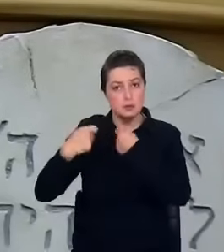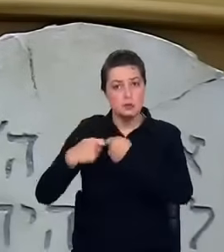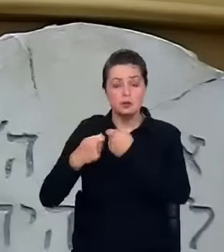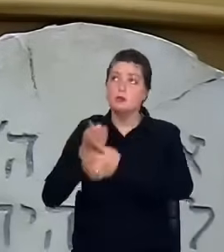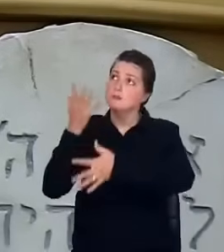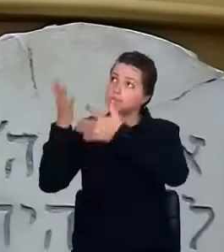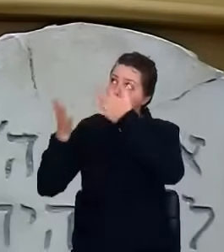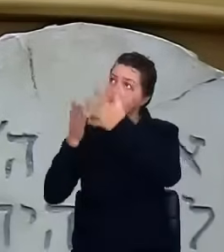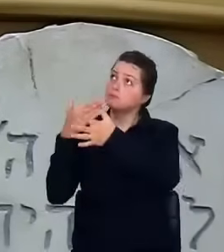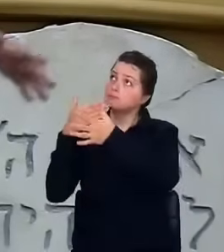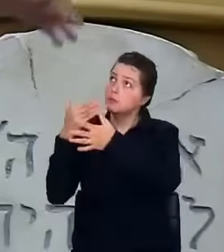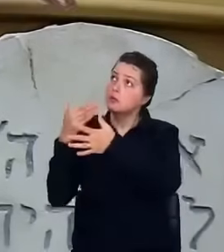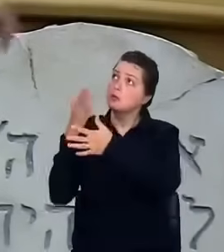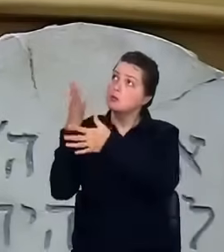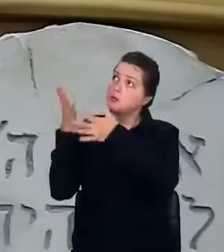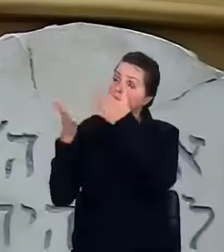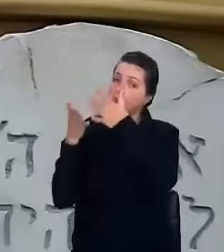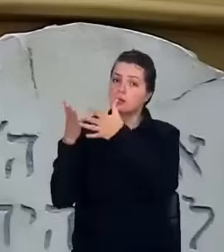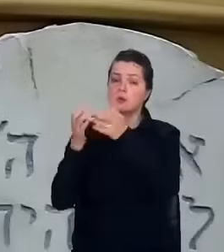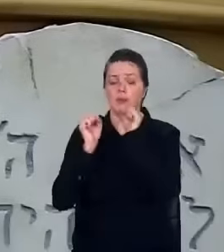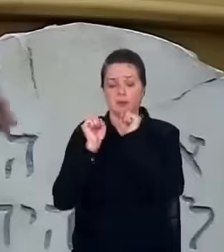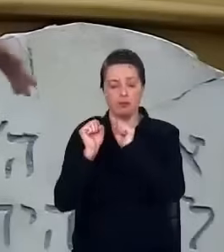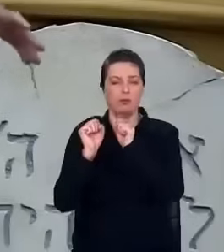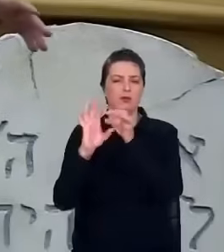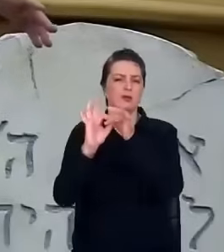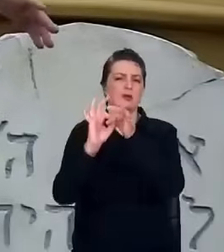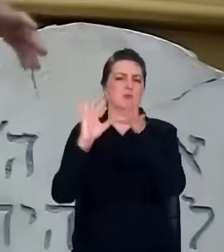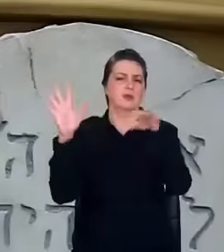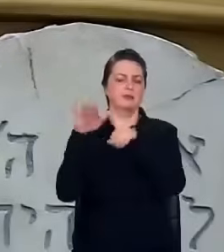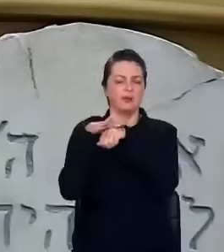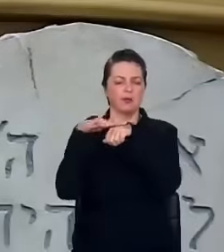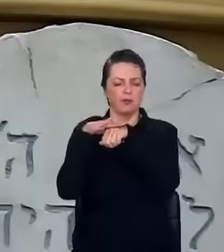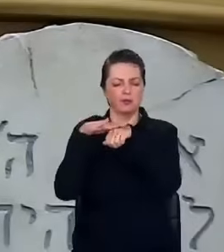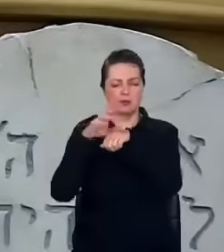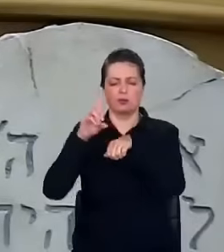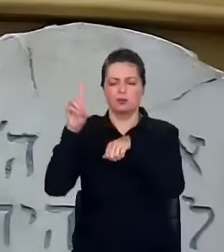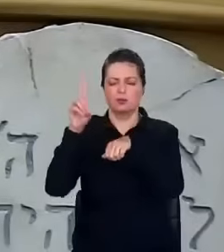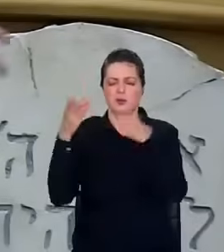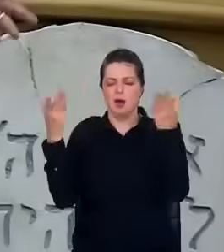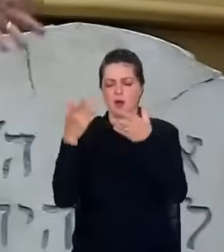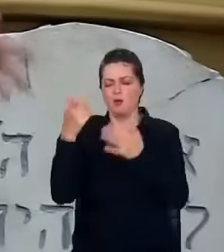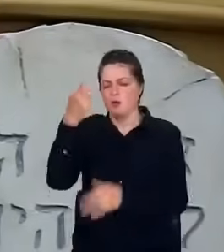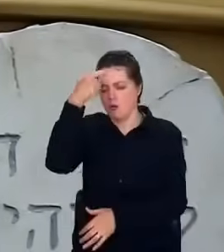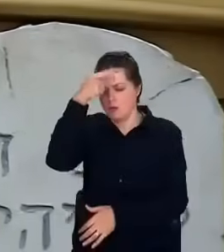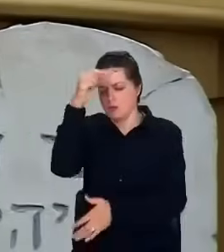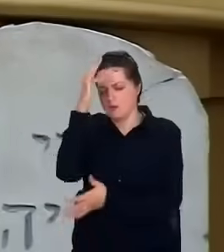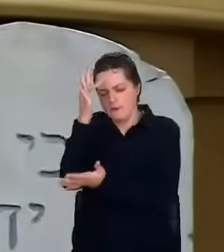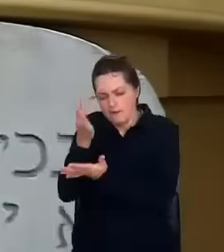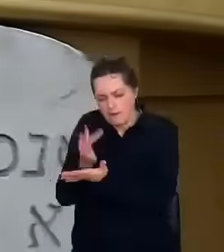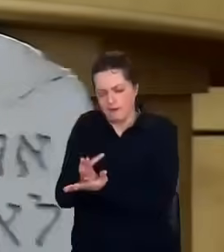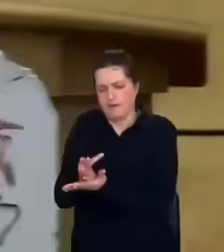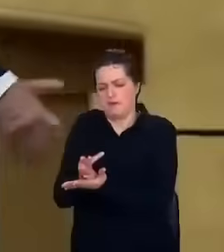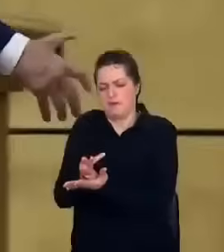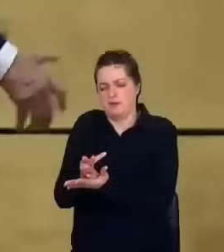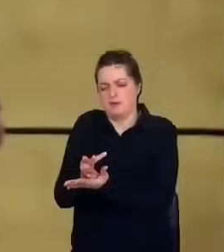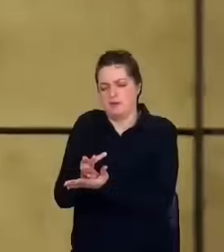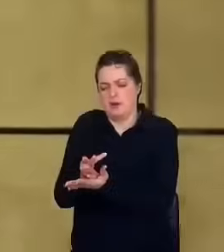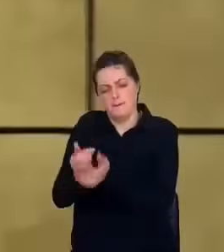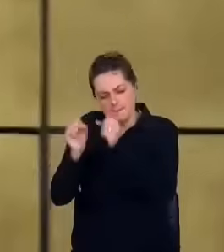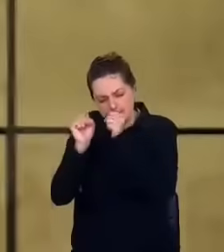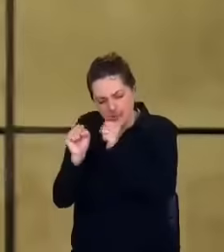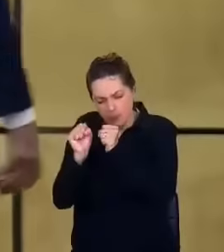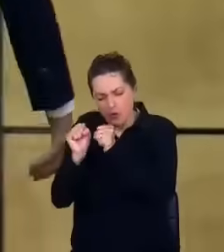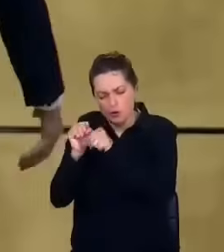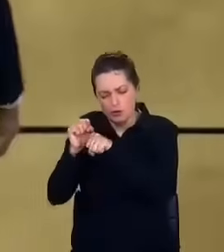Amém? Pode falar com Deus. Feche os seus olhos. Concentre a sua fé em Deus. E fale